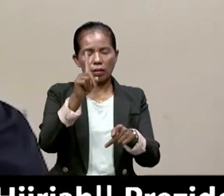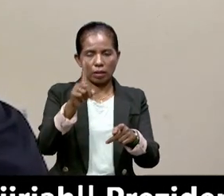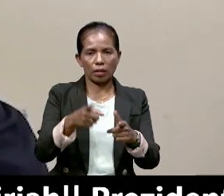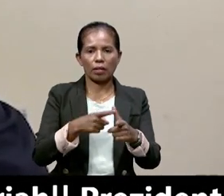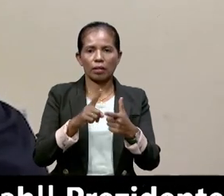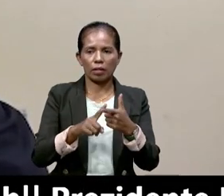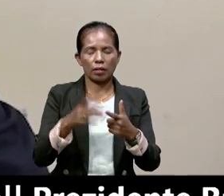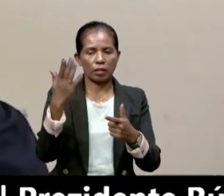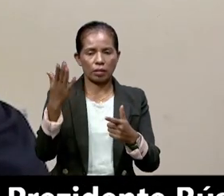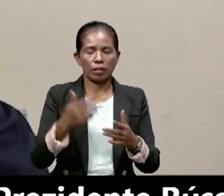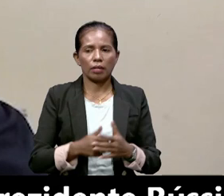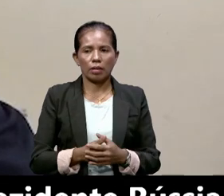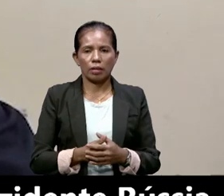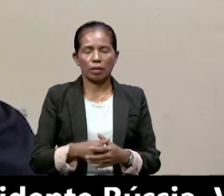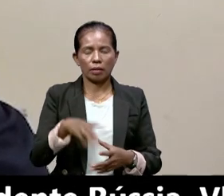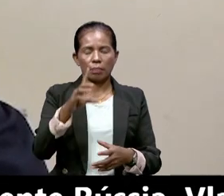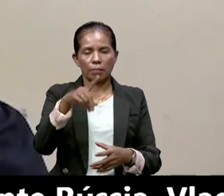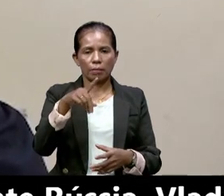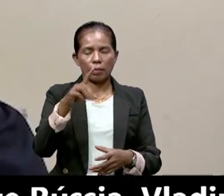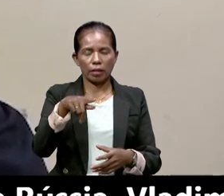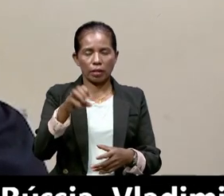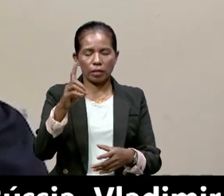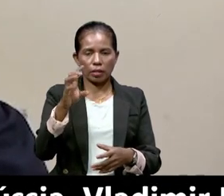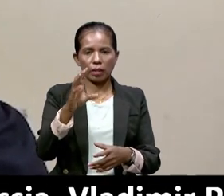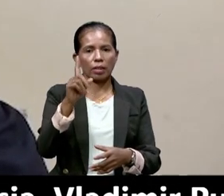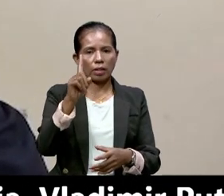iha pediatria ida